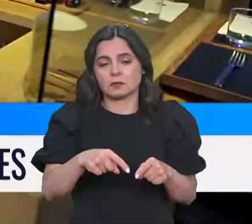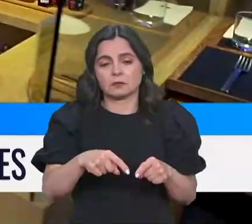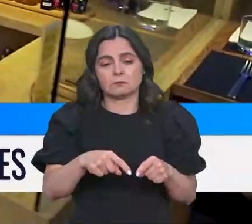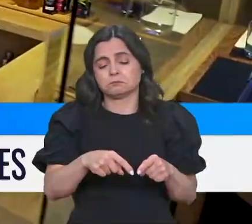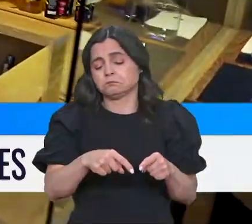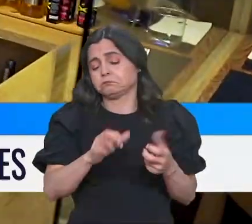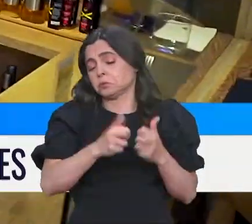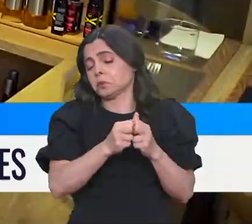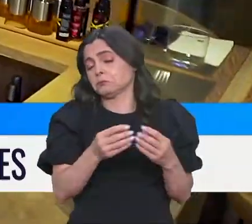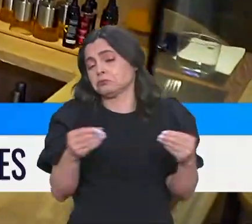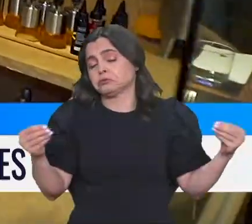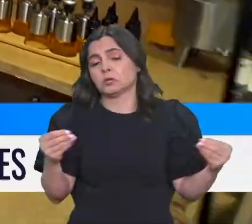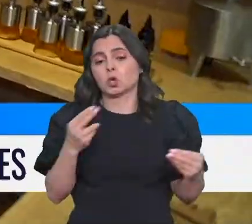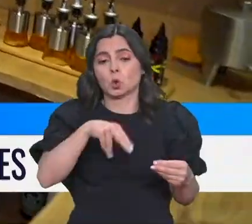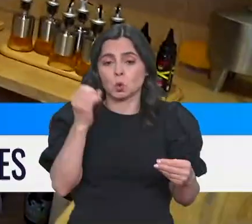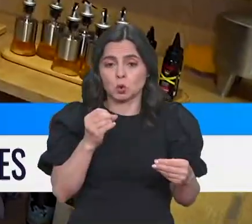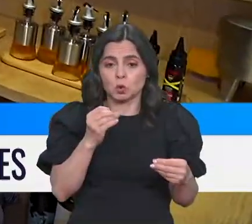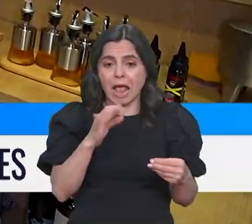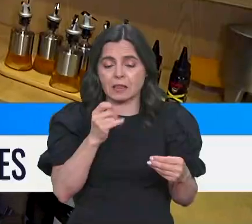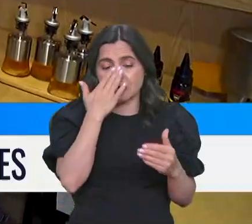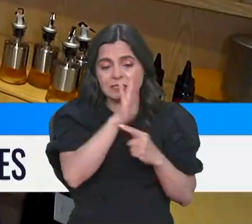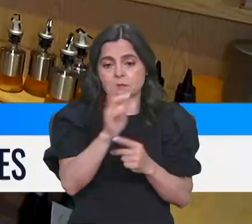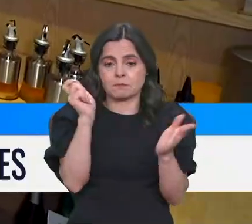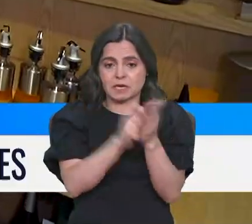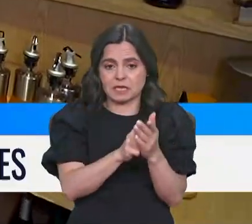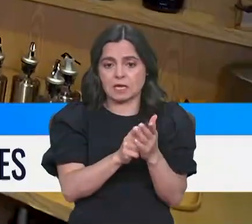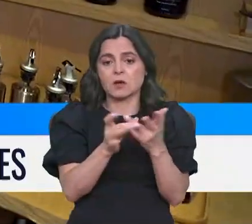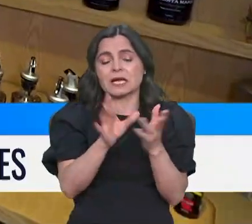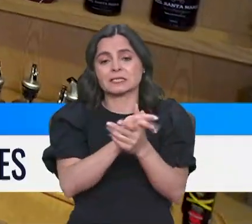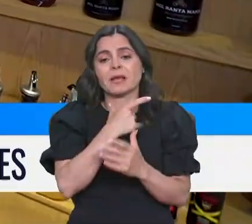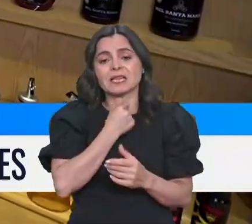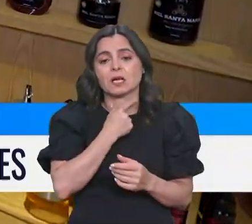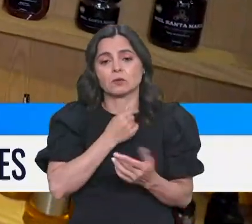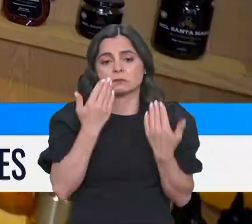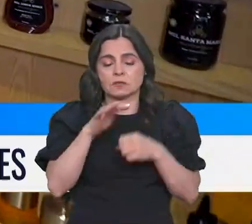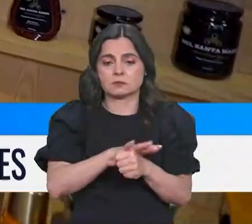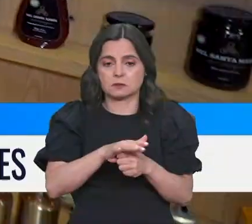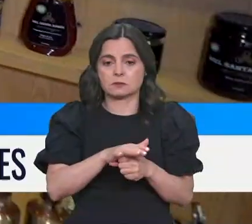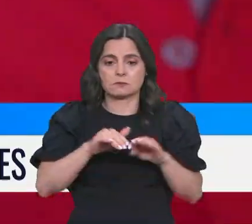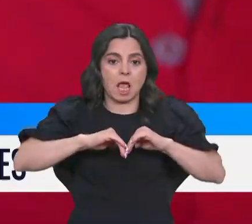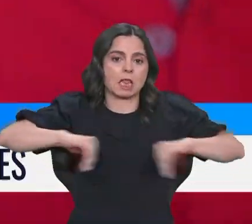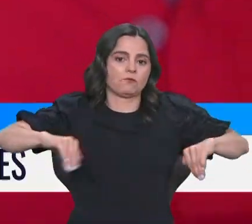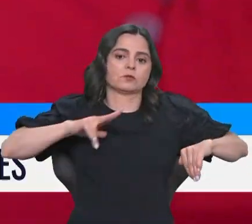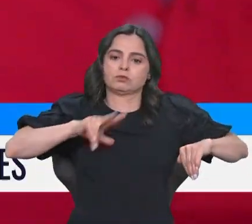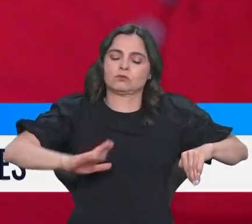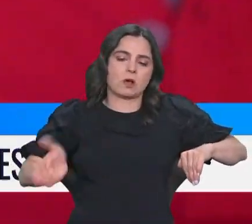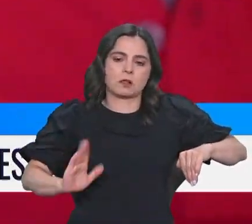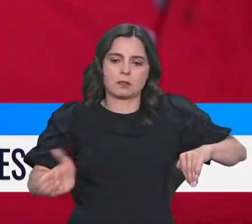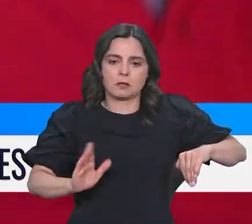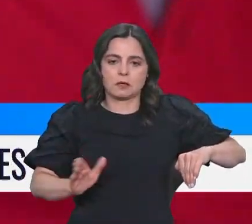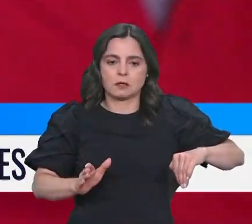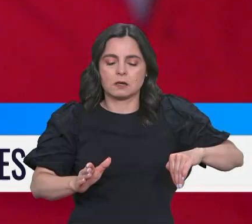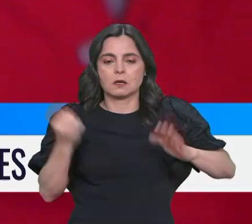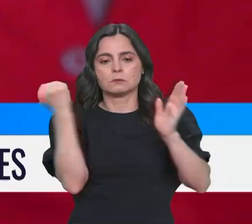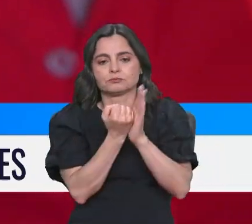fim. O Nuno e a Ellen são um exemplo. Marcaram casamento para agosto, mas o caso é mais de divórcio com Portugal. Certas conservatórias